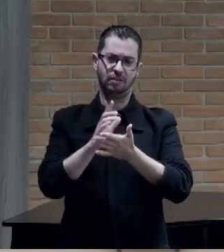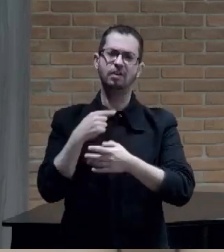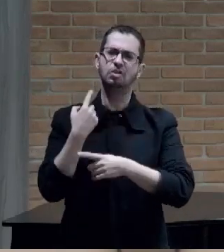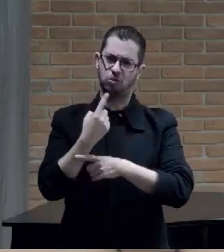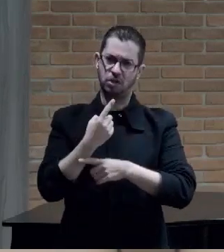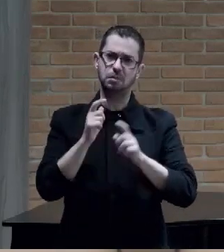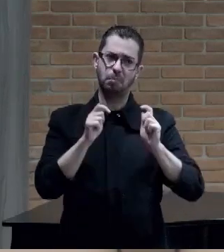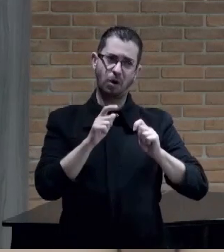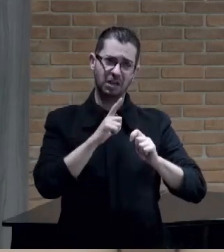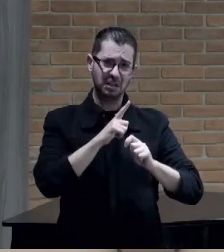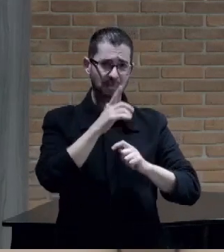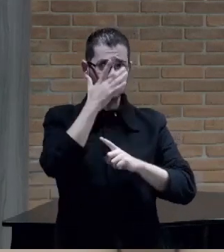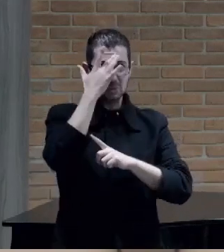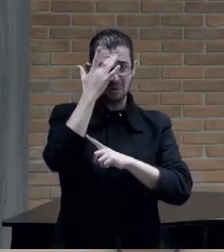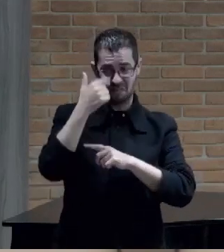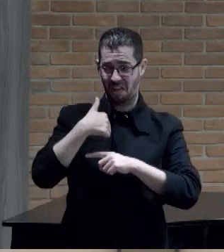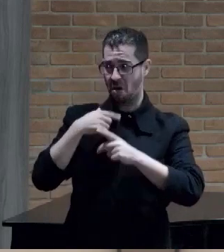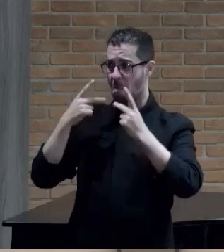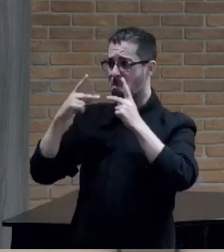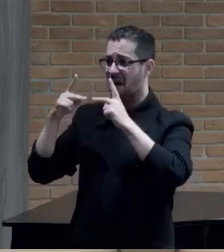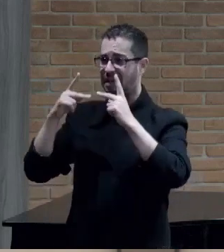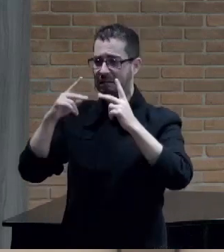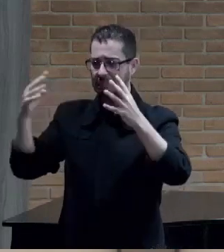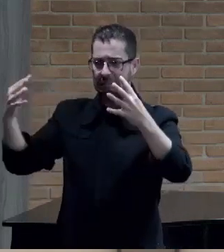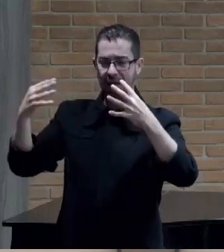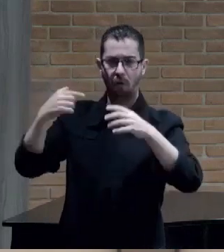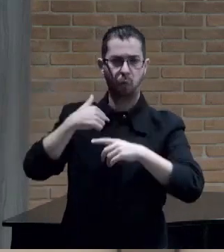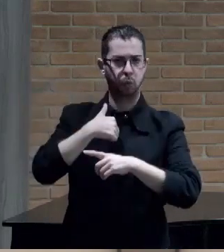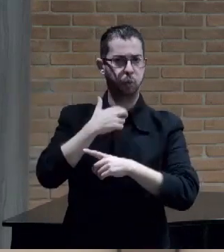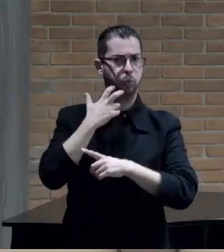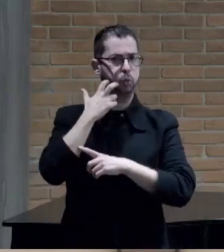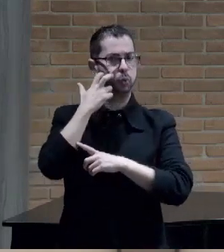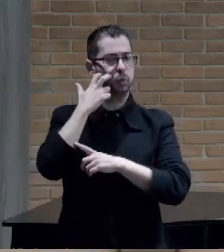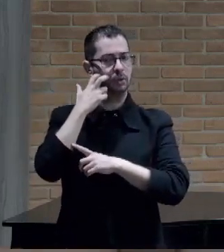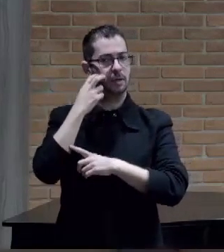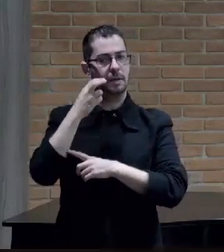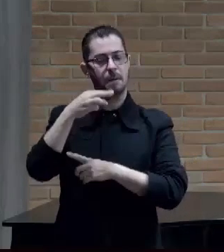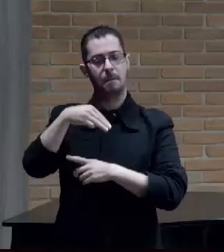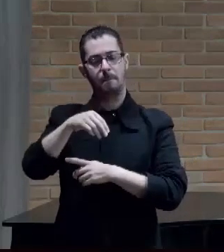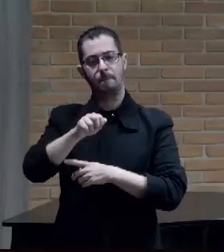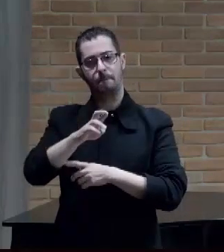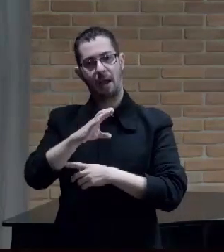envergonhar. Marcos 8:38 diz assim: